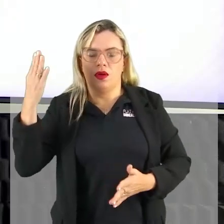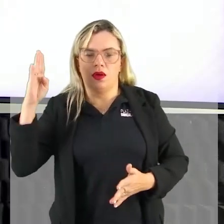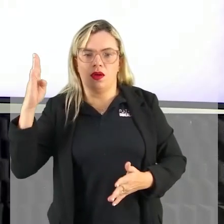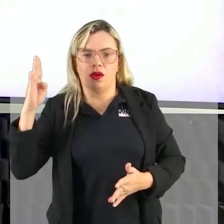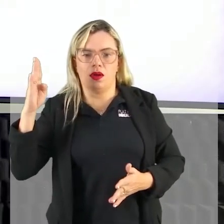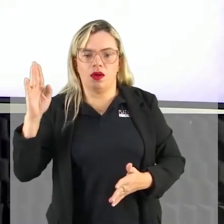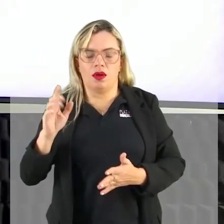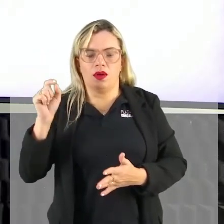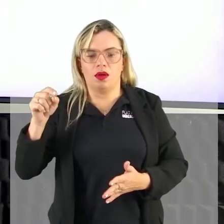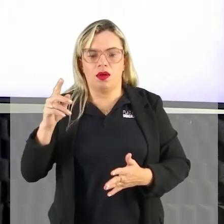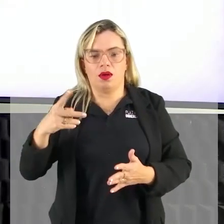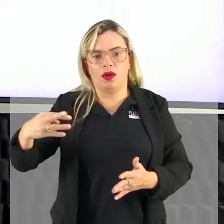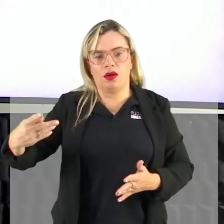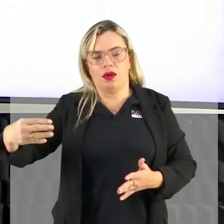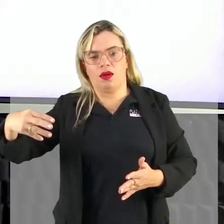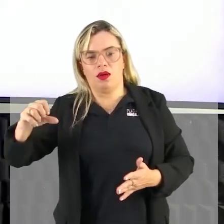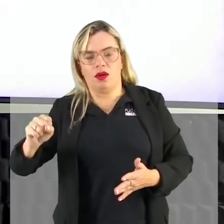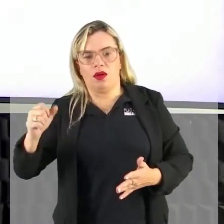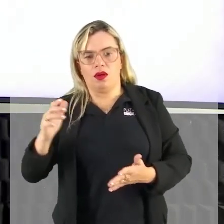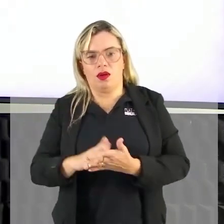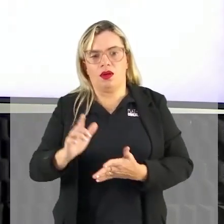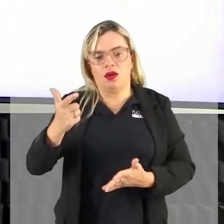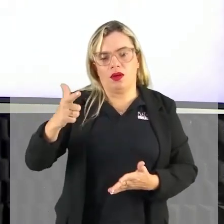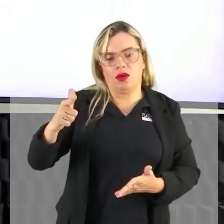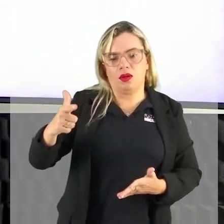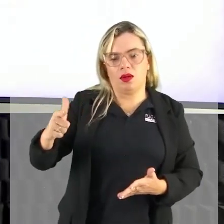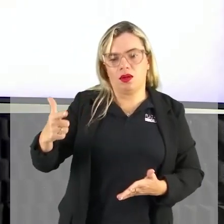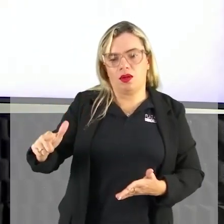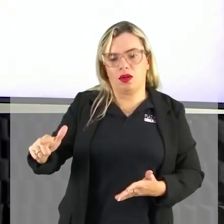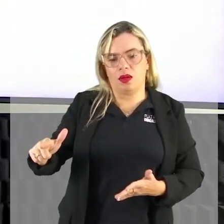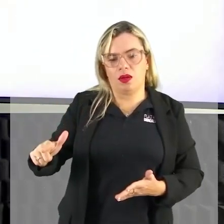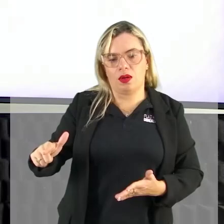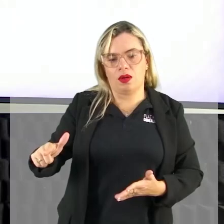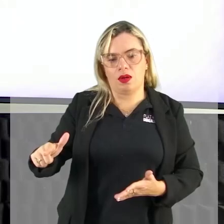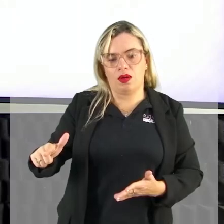são procariontes, né? Elas não têm